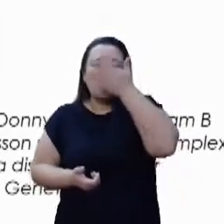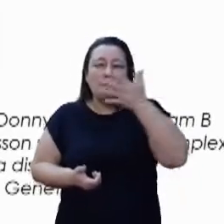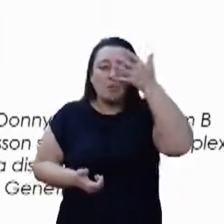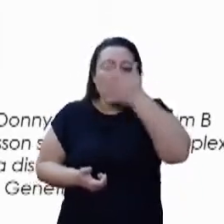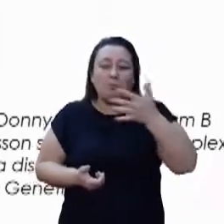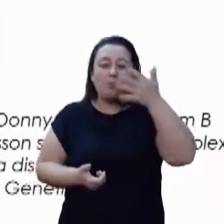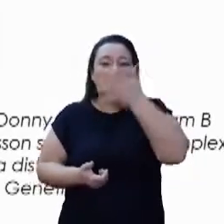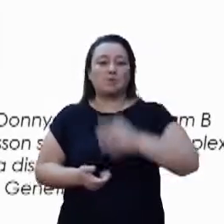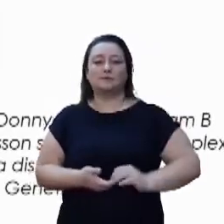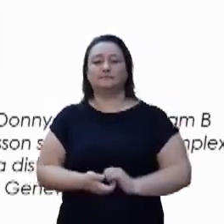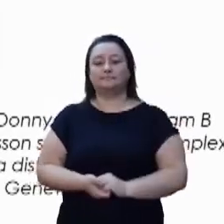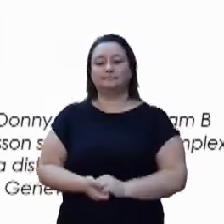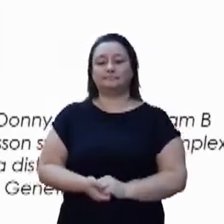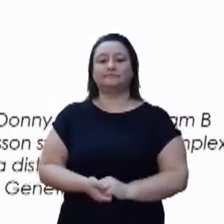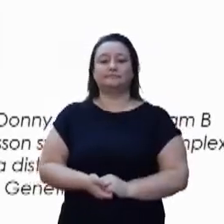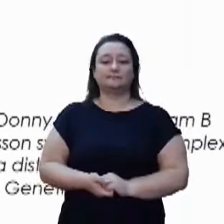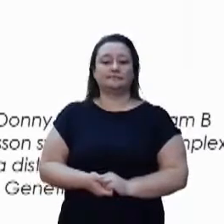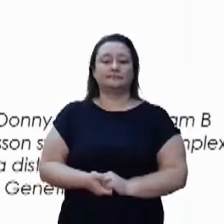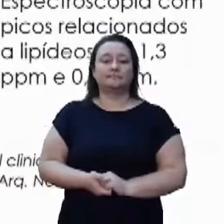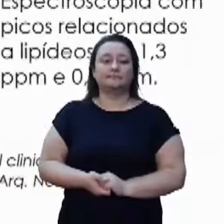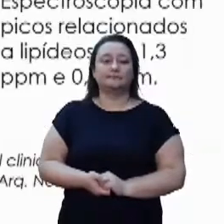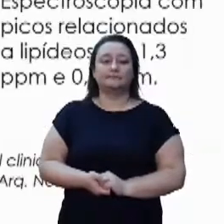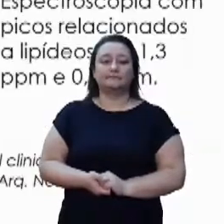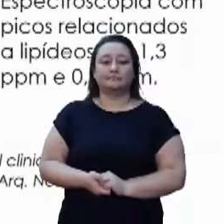glistening white dots.